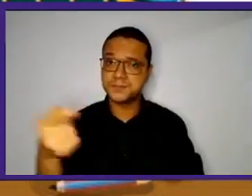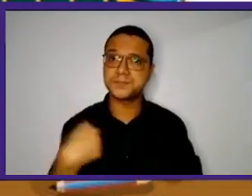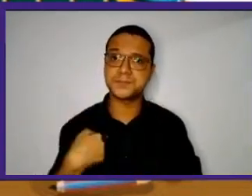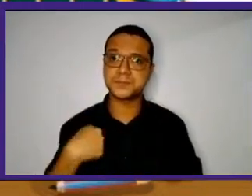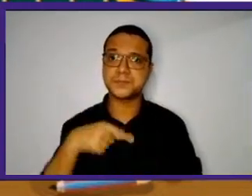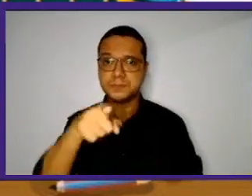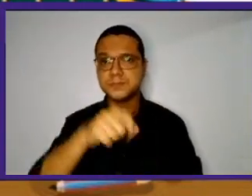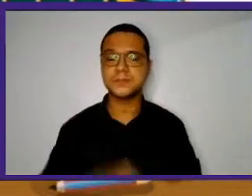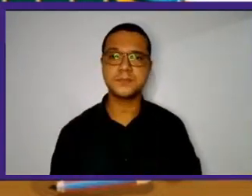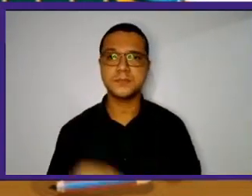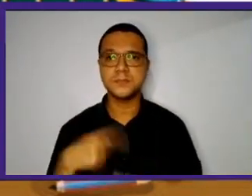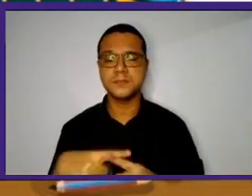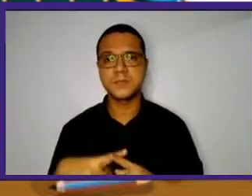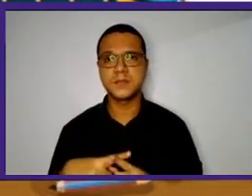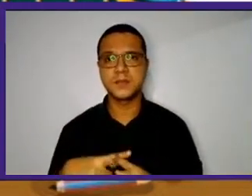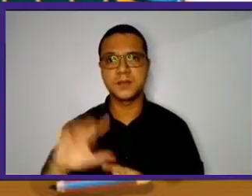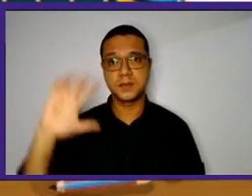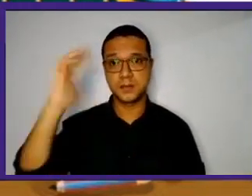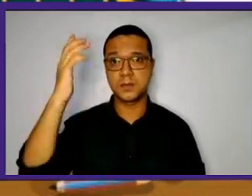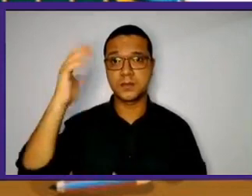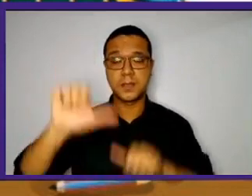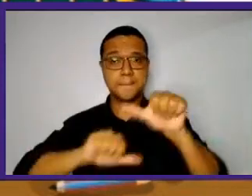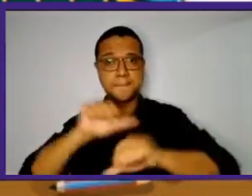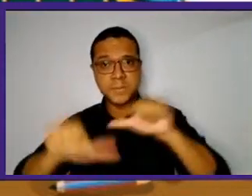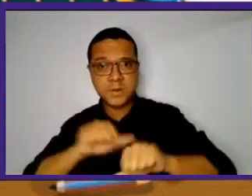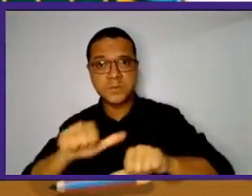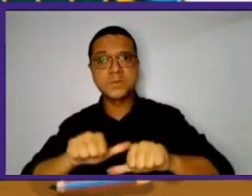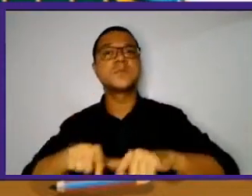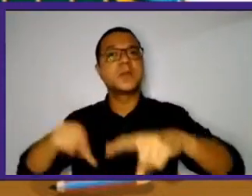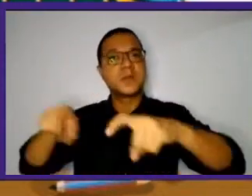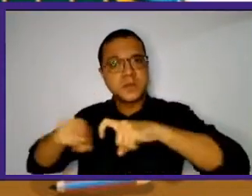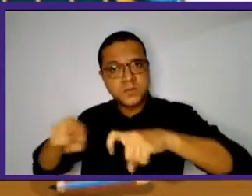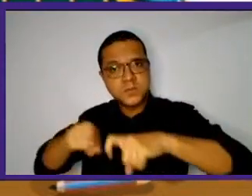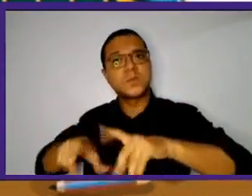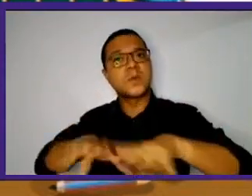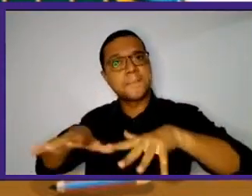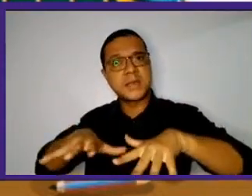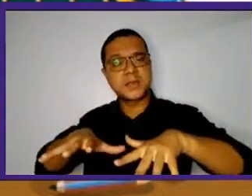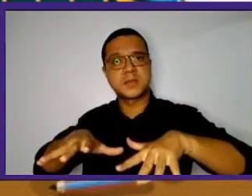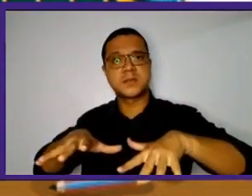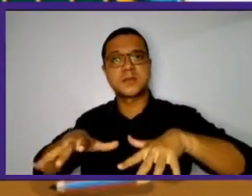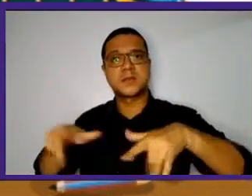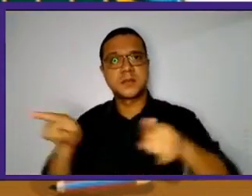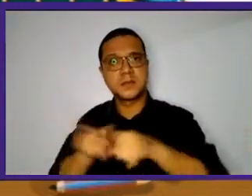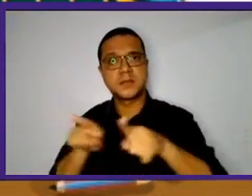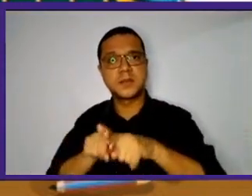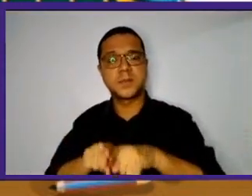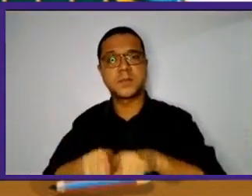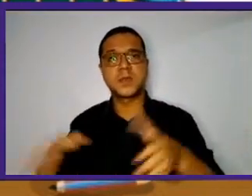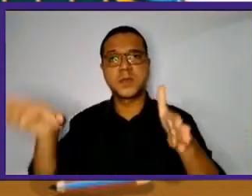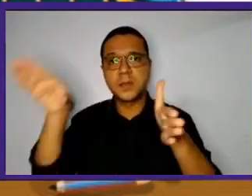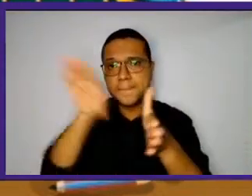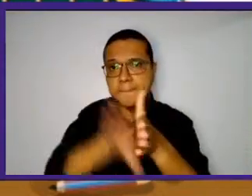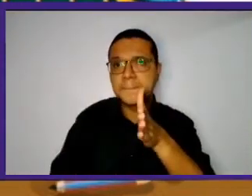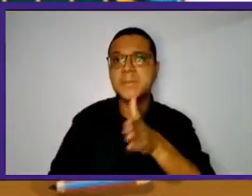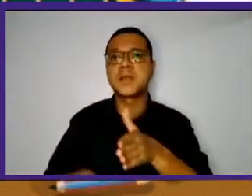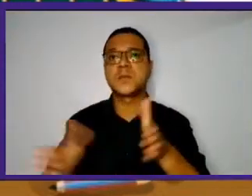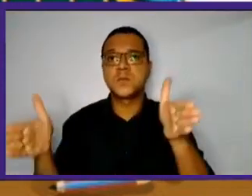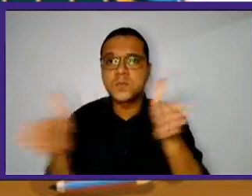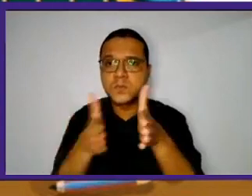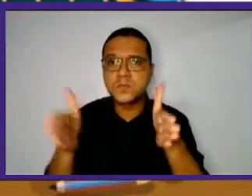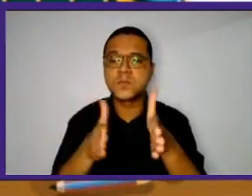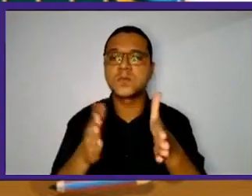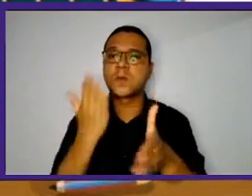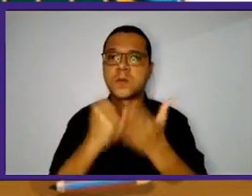muda, mexe com a agricultura. Se mexe com a agricultura, menos produção de alimentos. Menos comida no